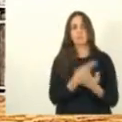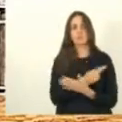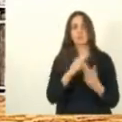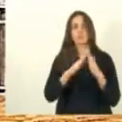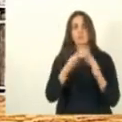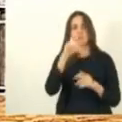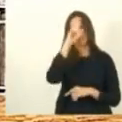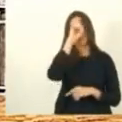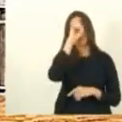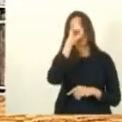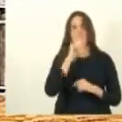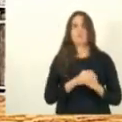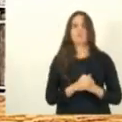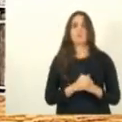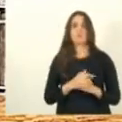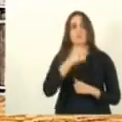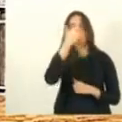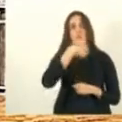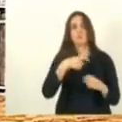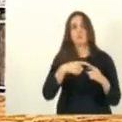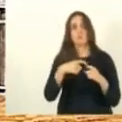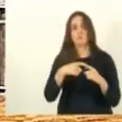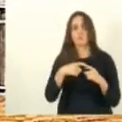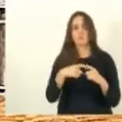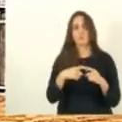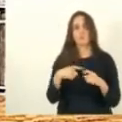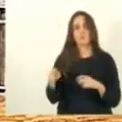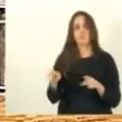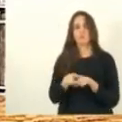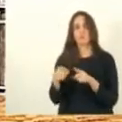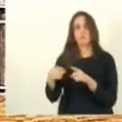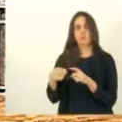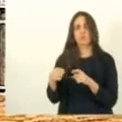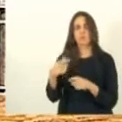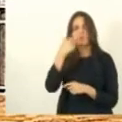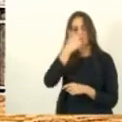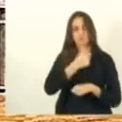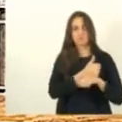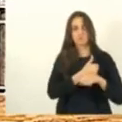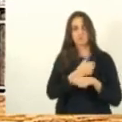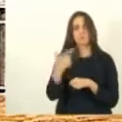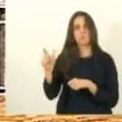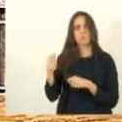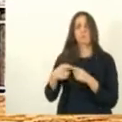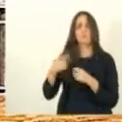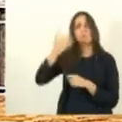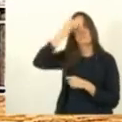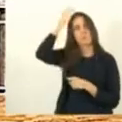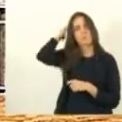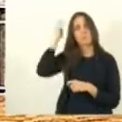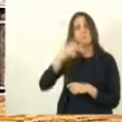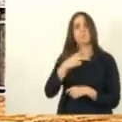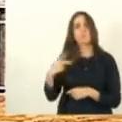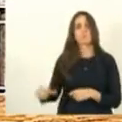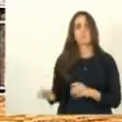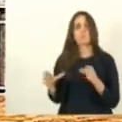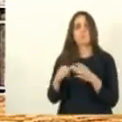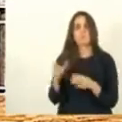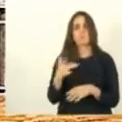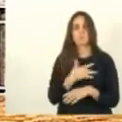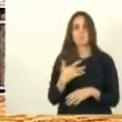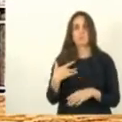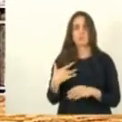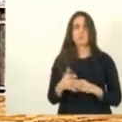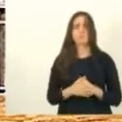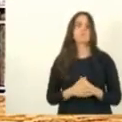hospital. E eu, como médico, o deputado Hércules aqui, que eu conversei com ele antes também, que preside a comissão